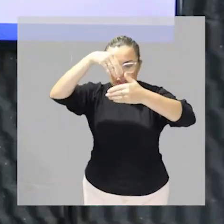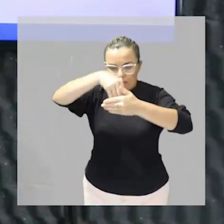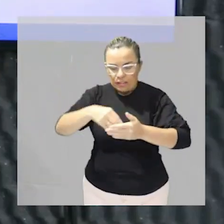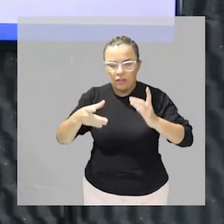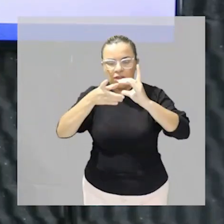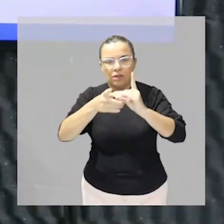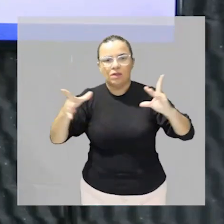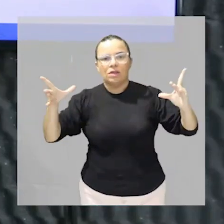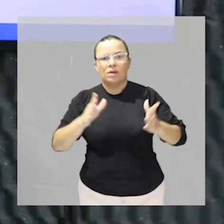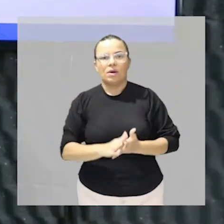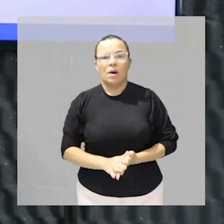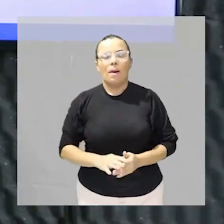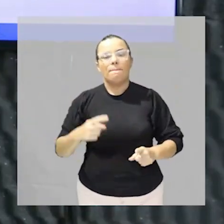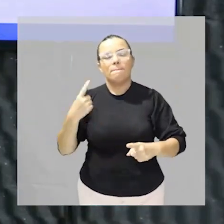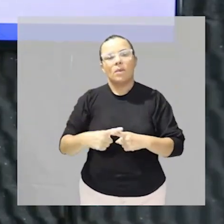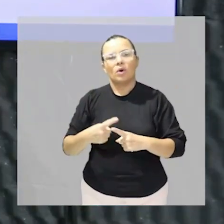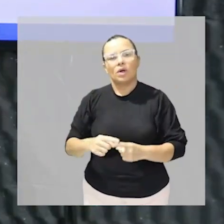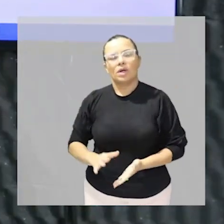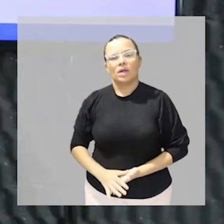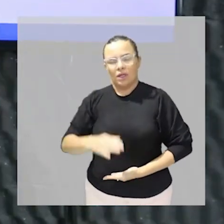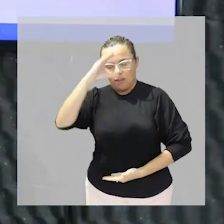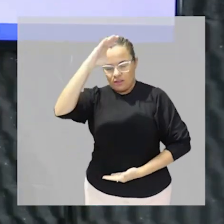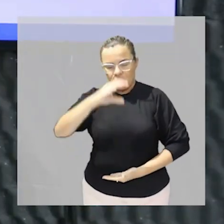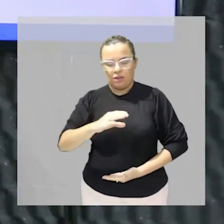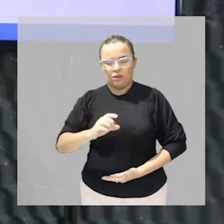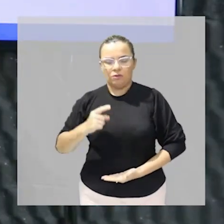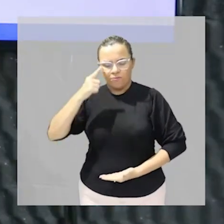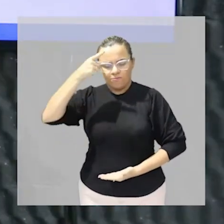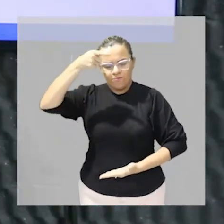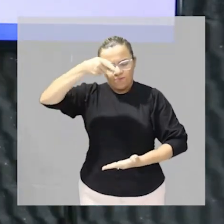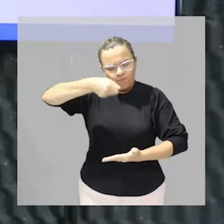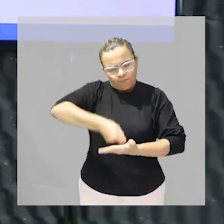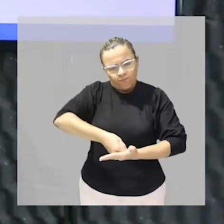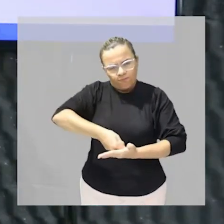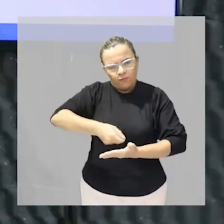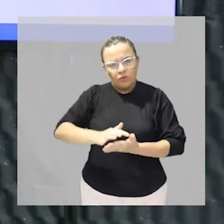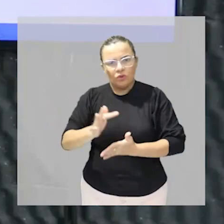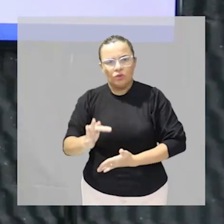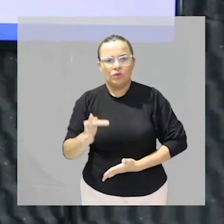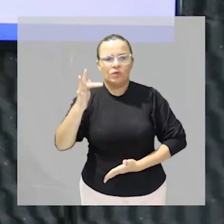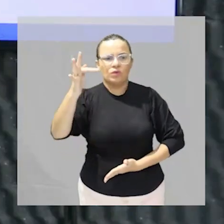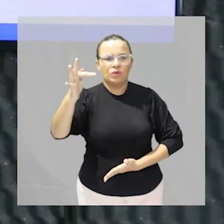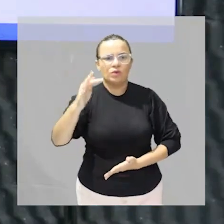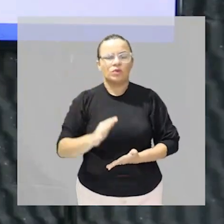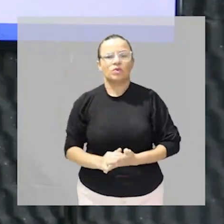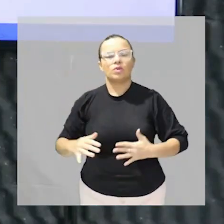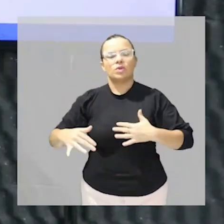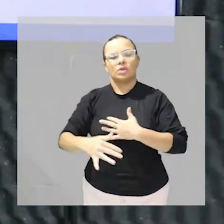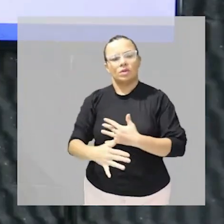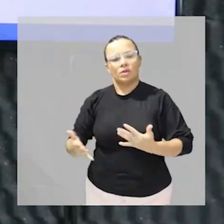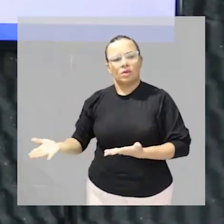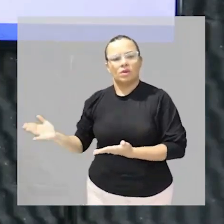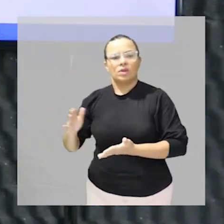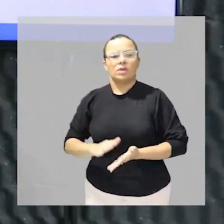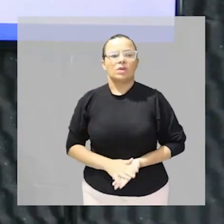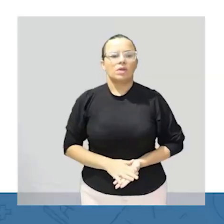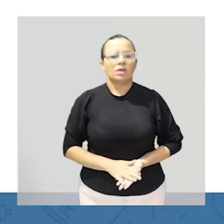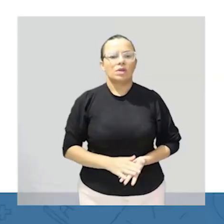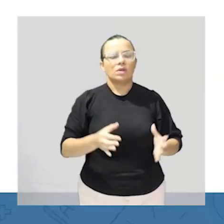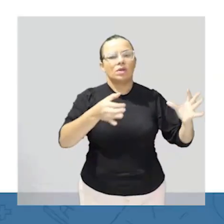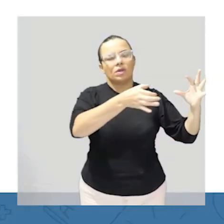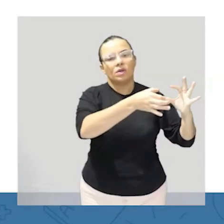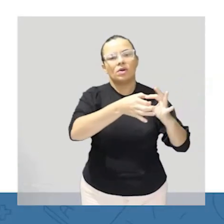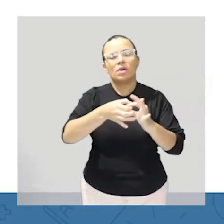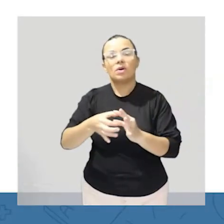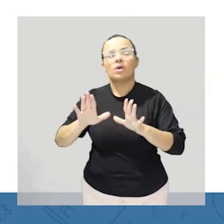porque é ele que decide os destinos dessa polis. Tá? E aí nós temos, naquele contexto, qual é o contexto